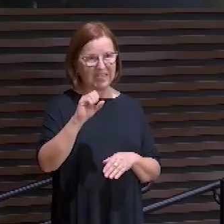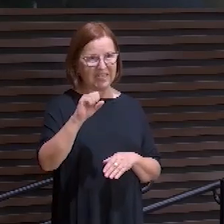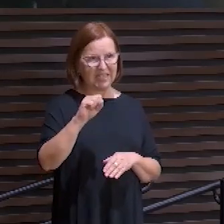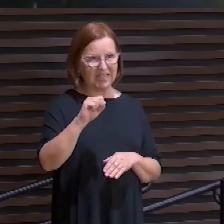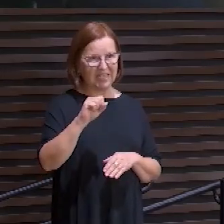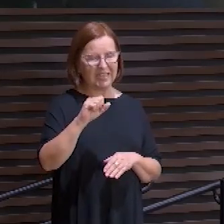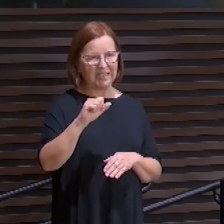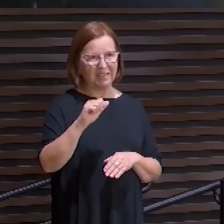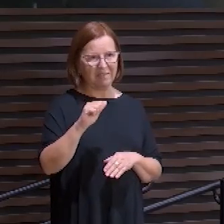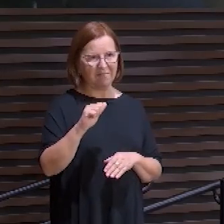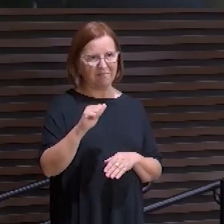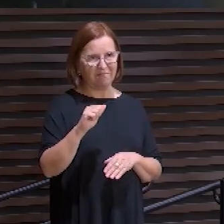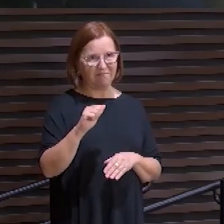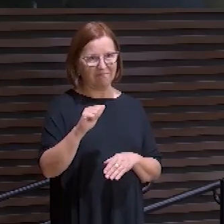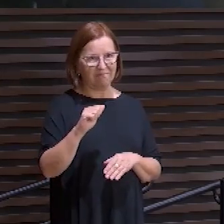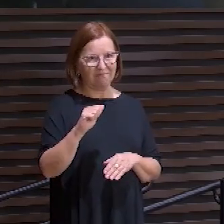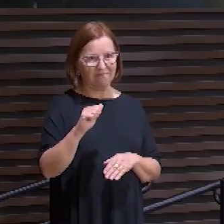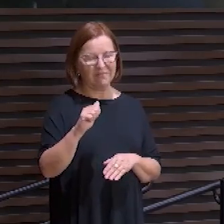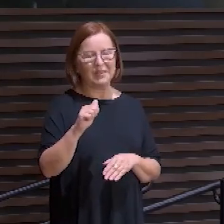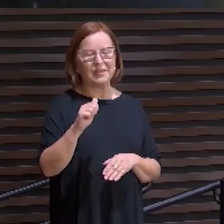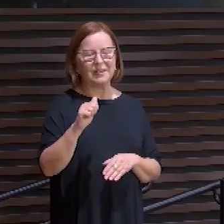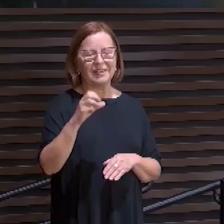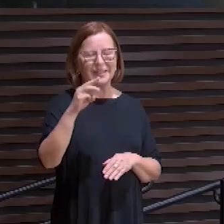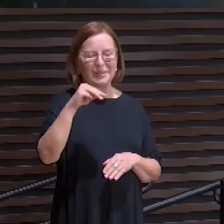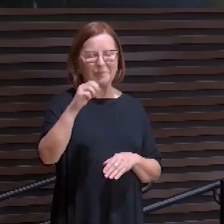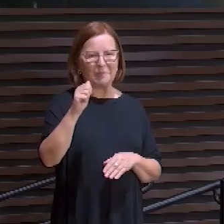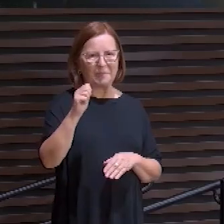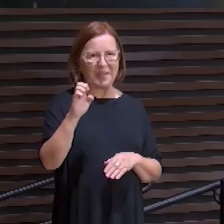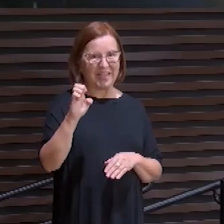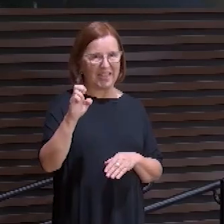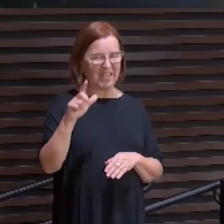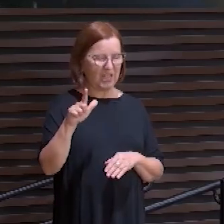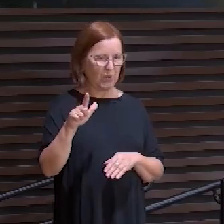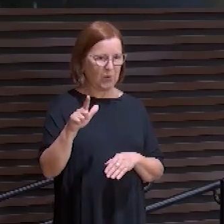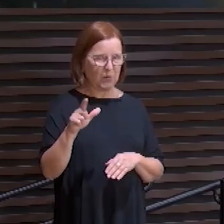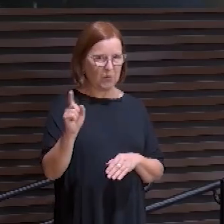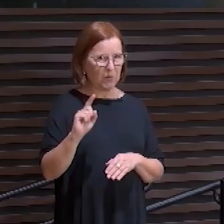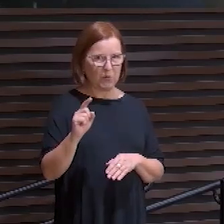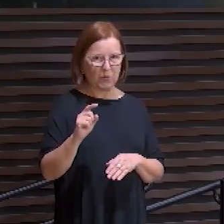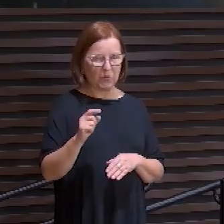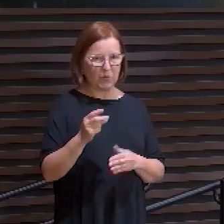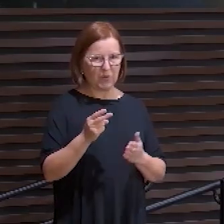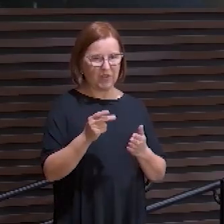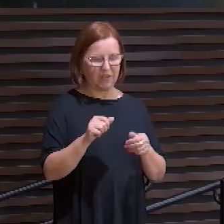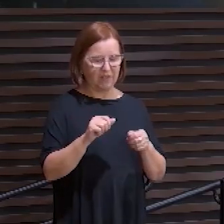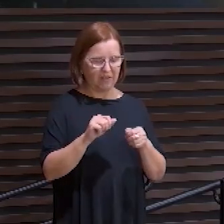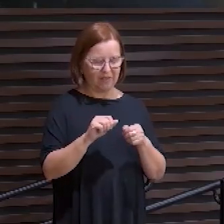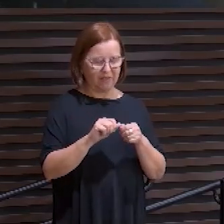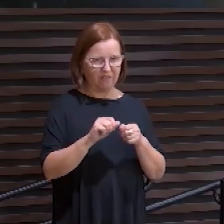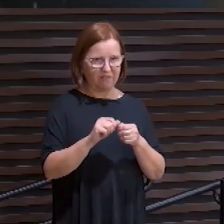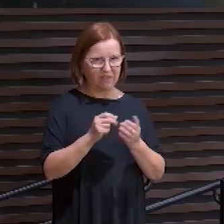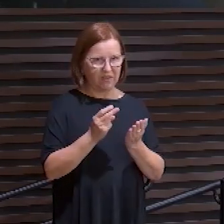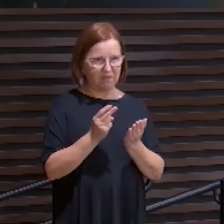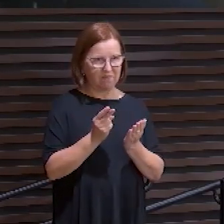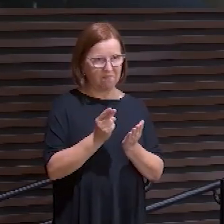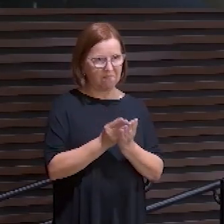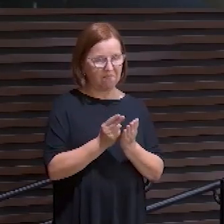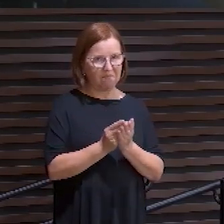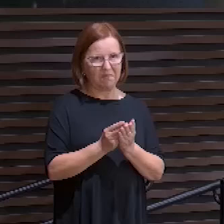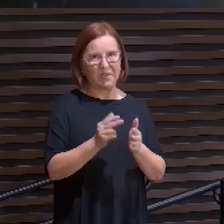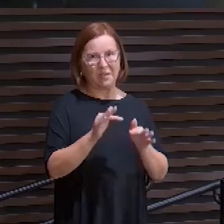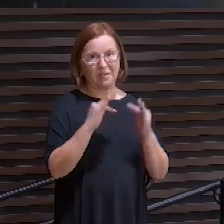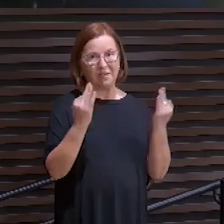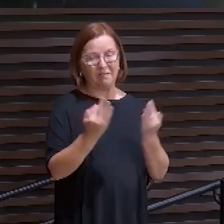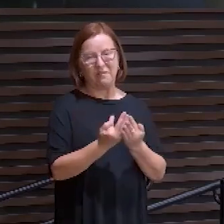família. Nem mesmo os gêmeos Esaú e Jacó se relacionaram como irmãos de fato.